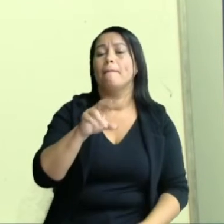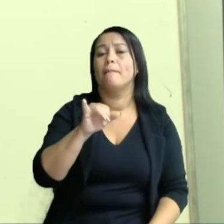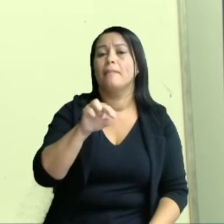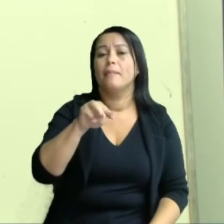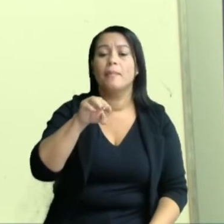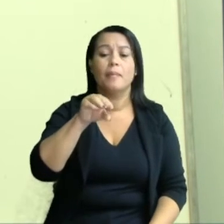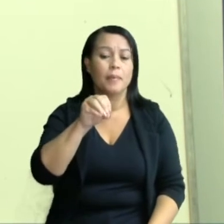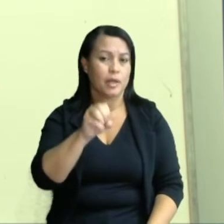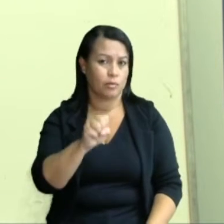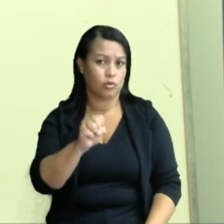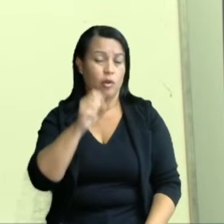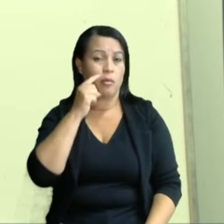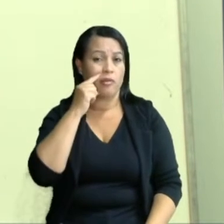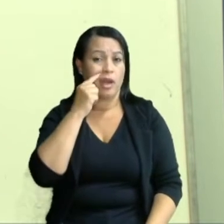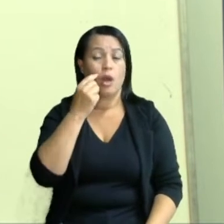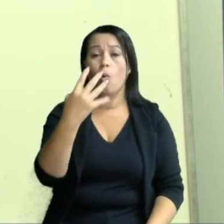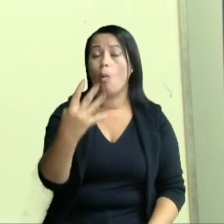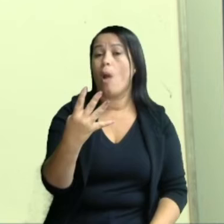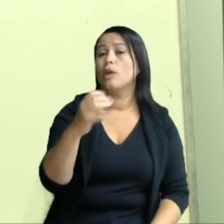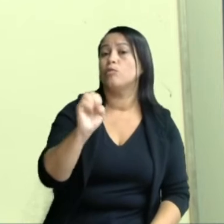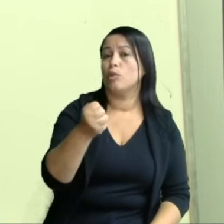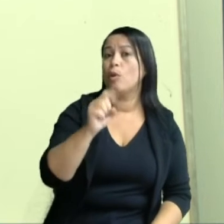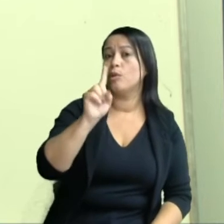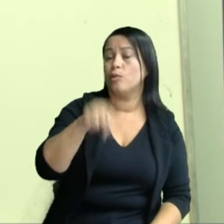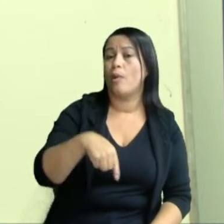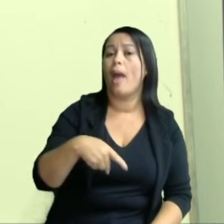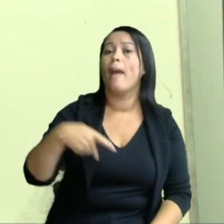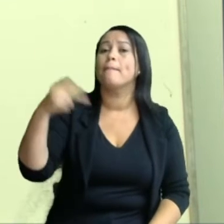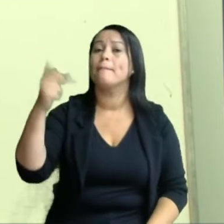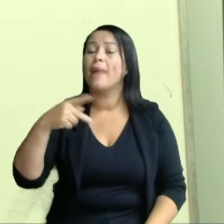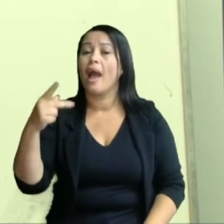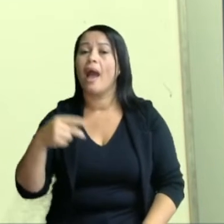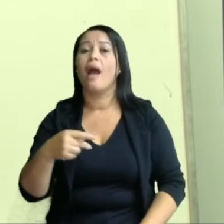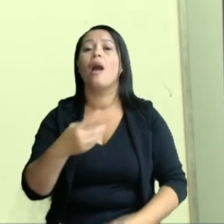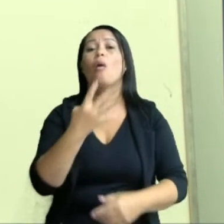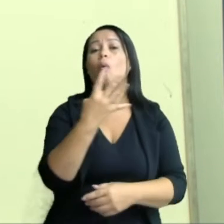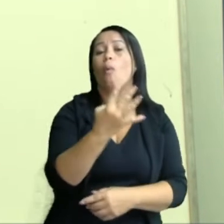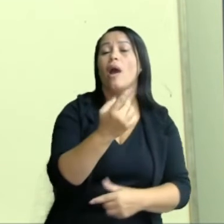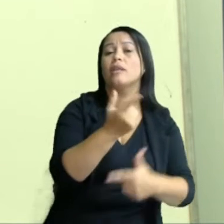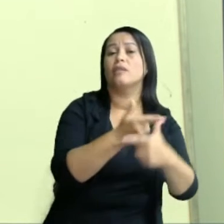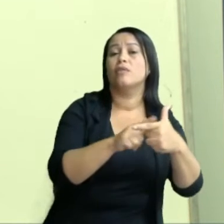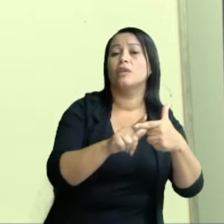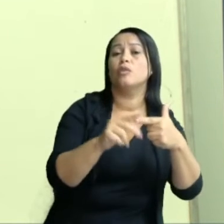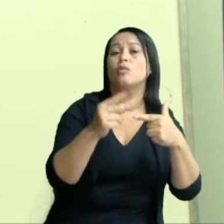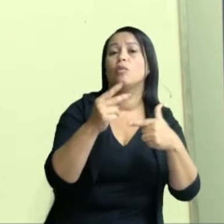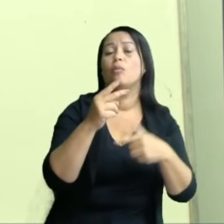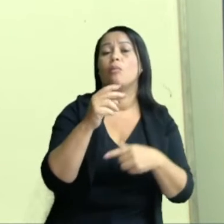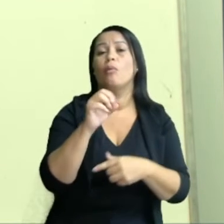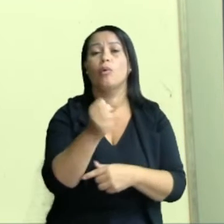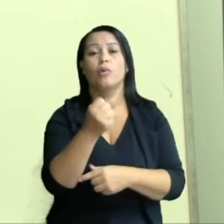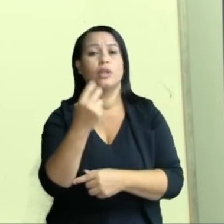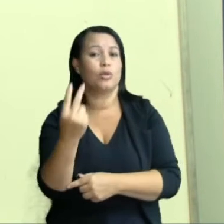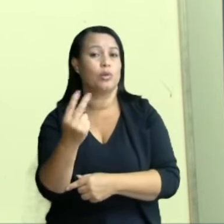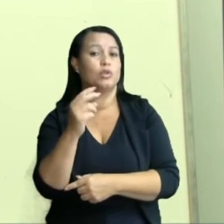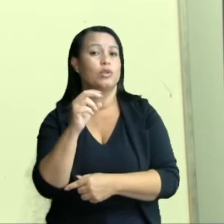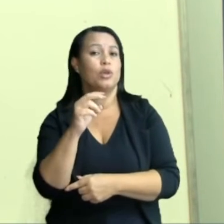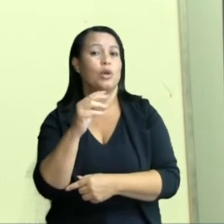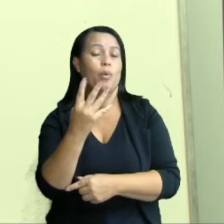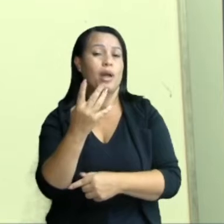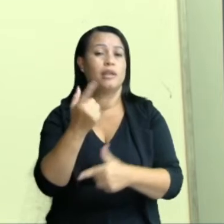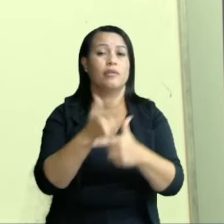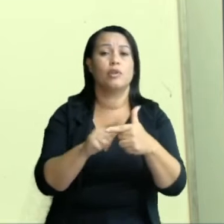8 é número par, posso dividir por 2. 4 dividido por 2 é 2. 8 dividido por 2 é 4.